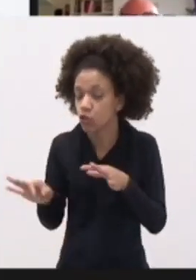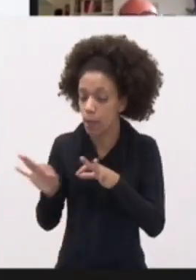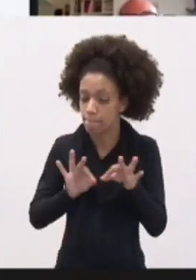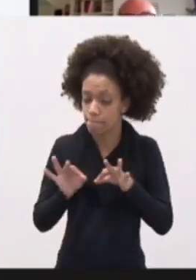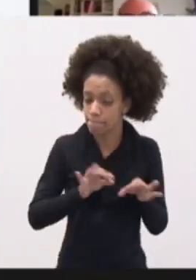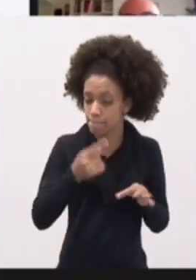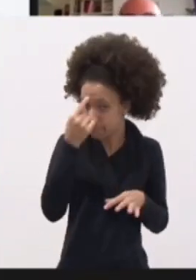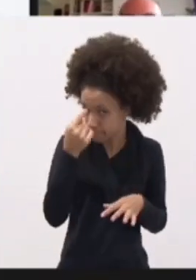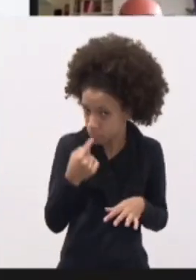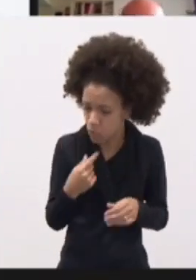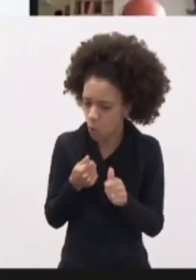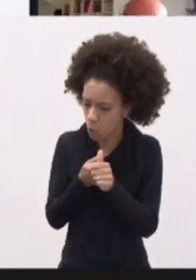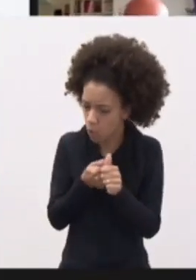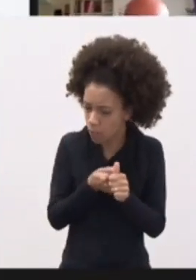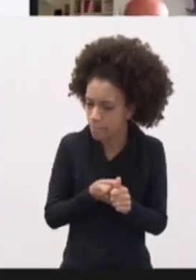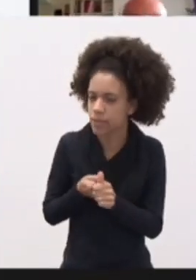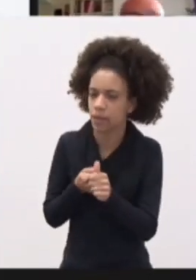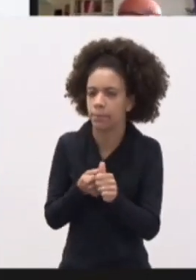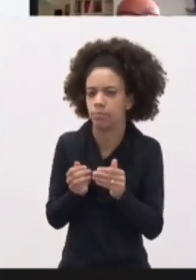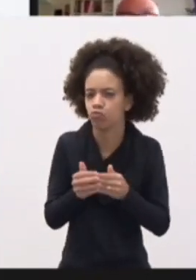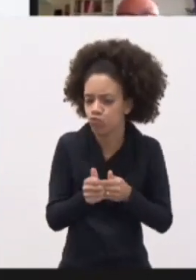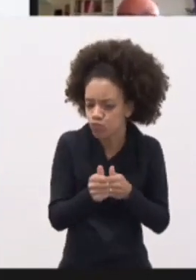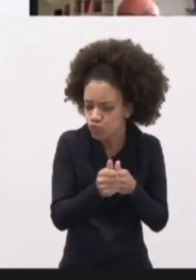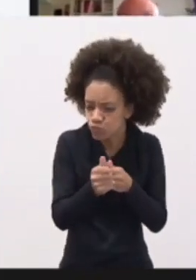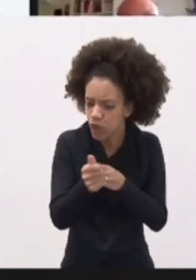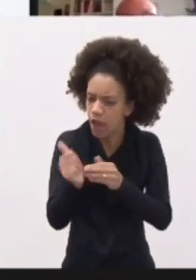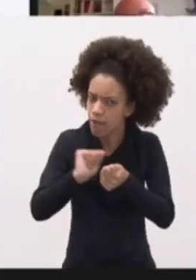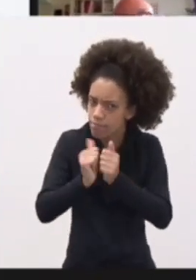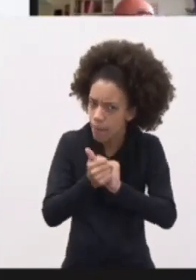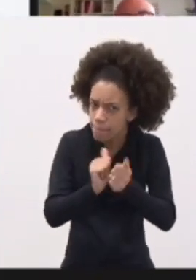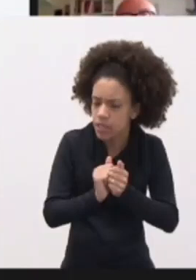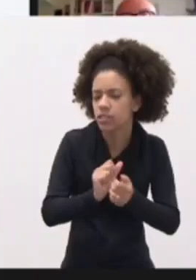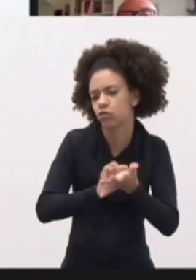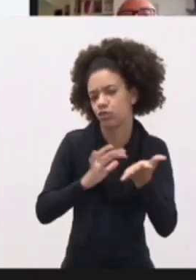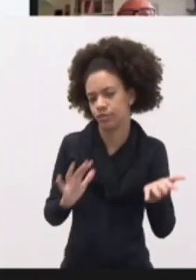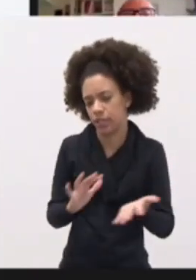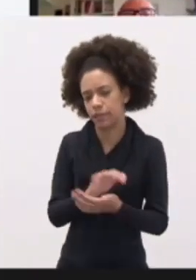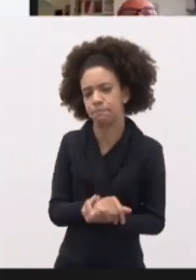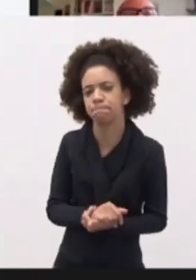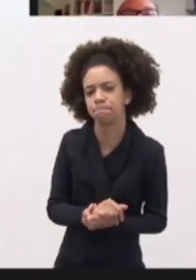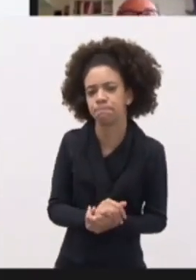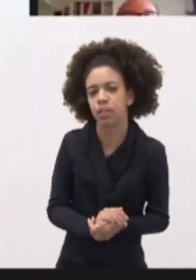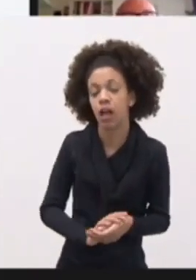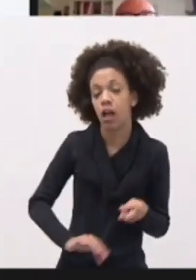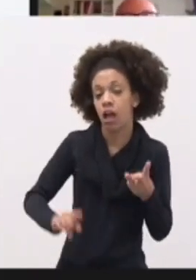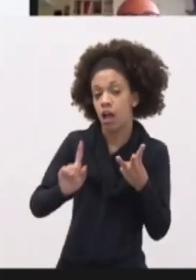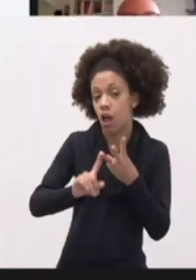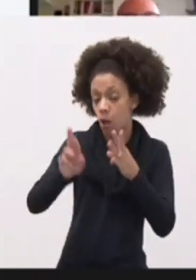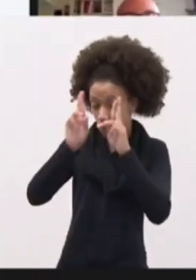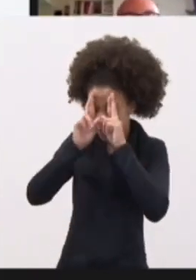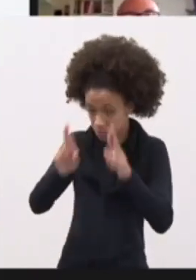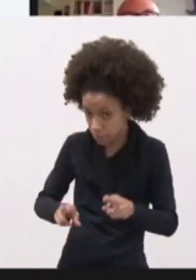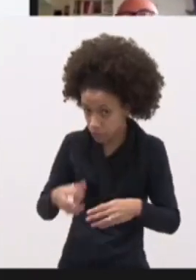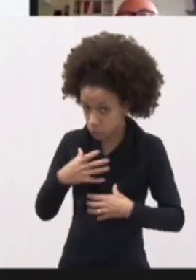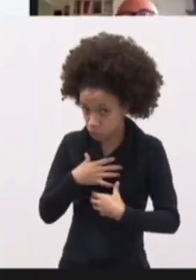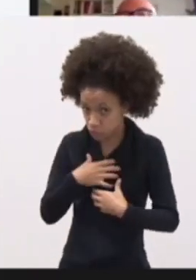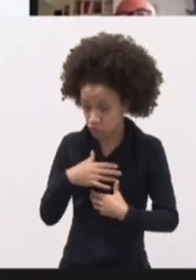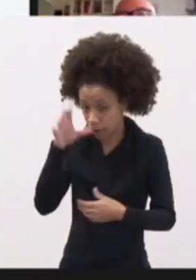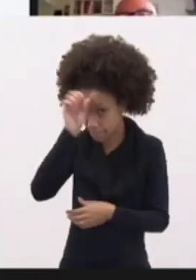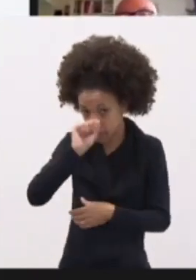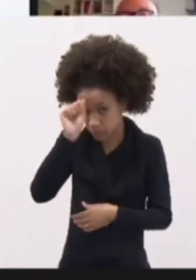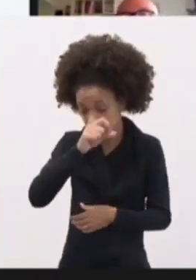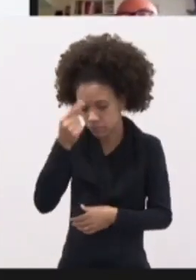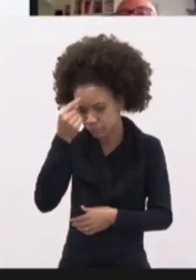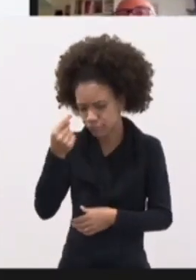então, o acompanhamento e adaptação de atividades, respeito ao ritmo de aprendizagem e as